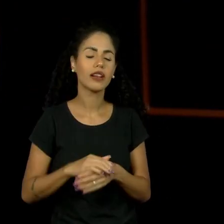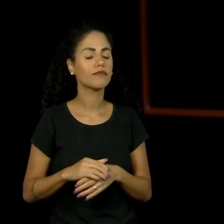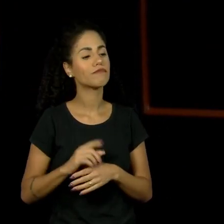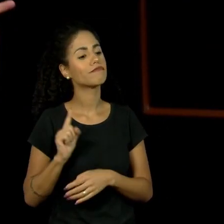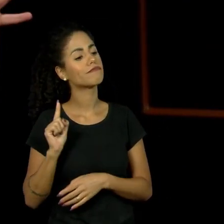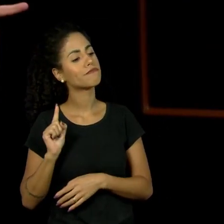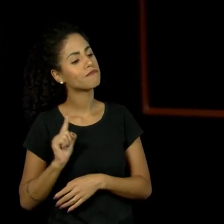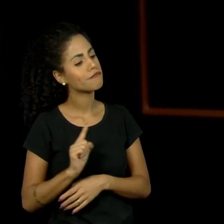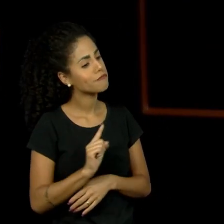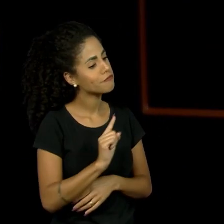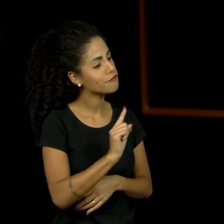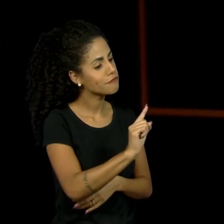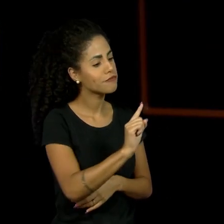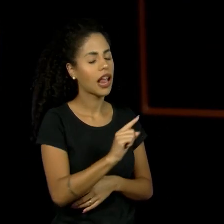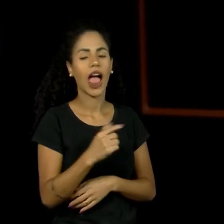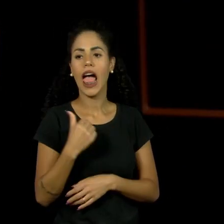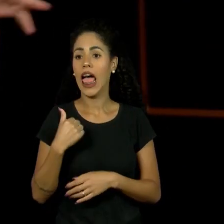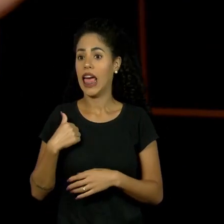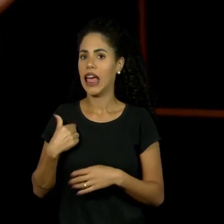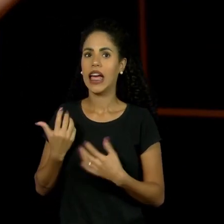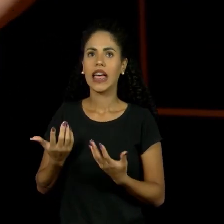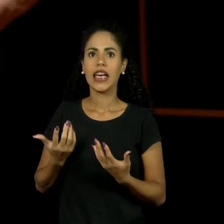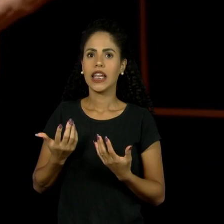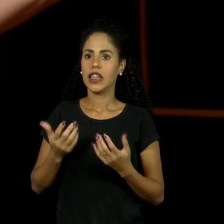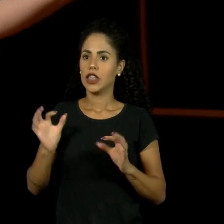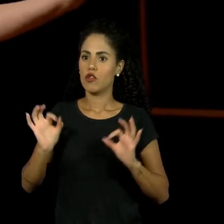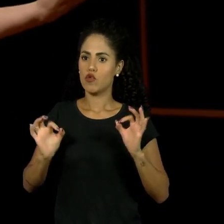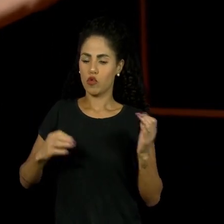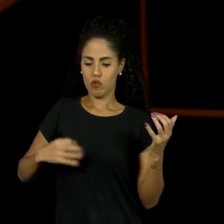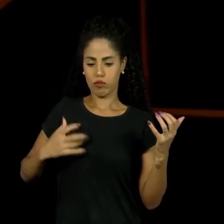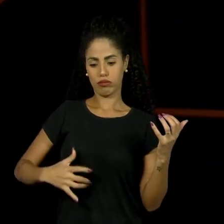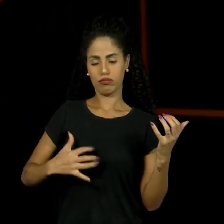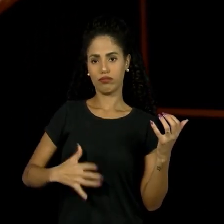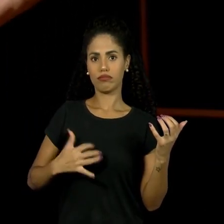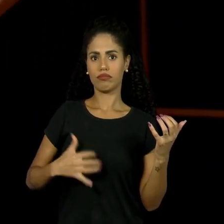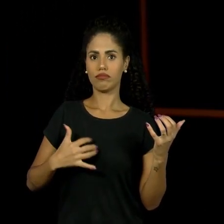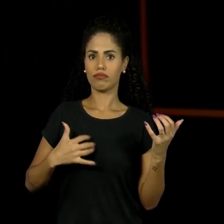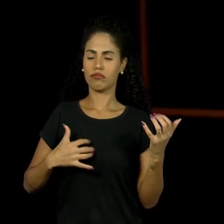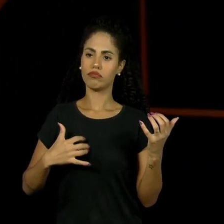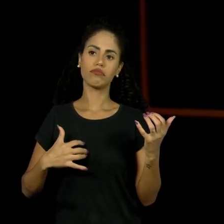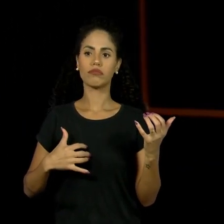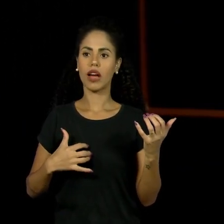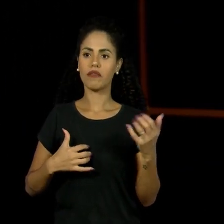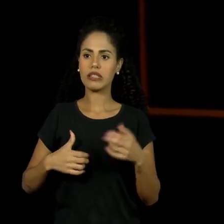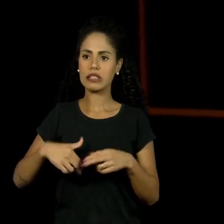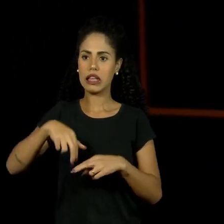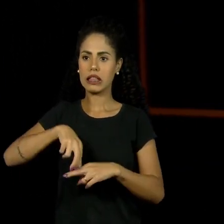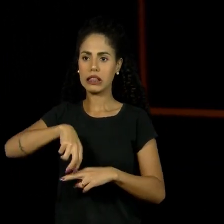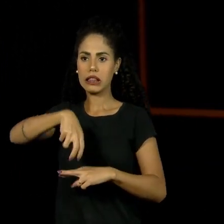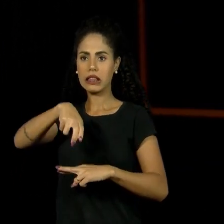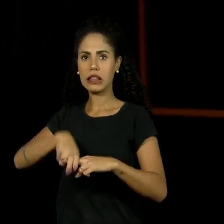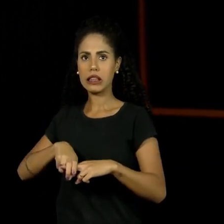no meu mundinho ali, eu, com os penduricalhos, o violão, assim,